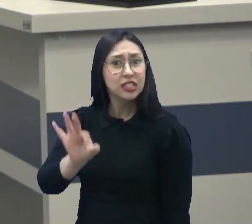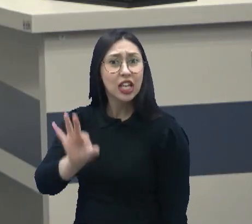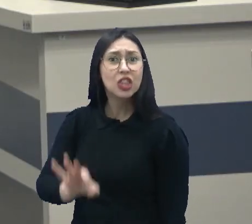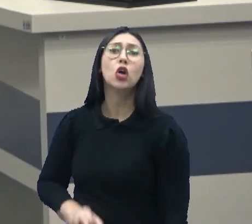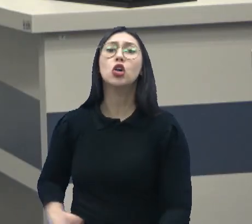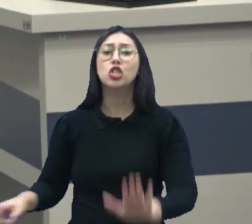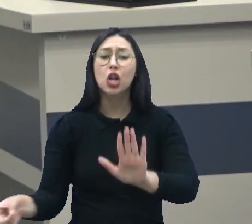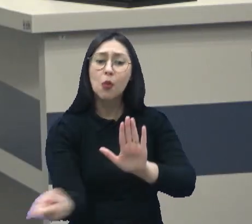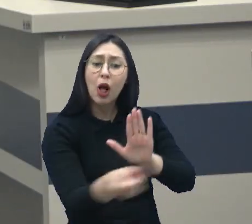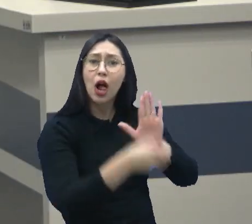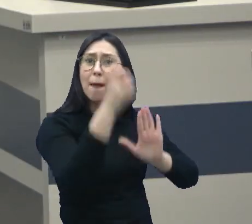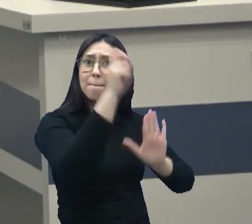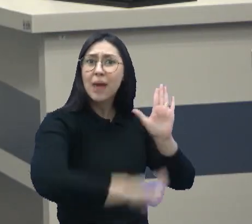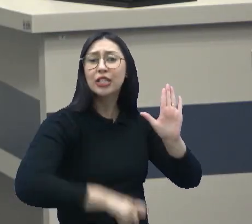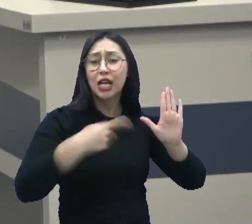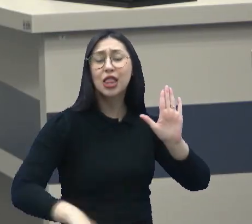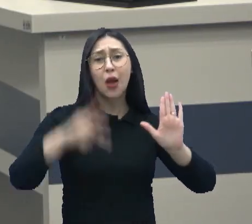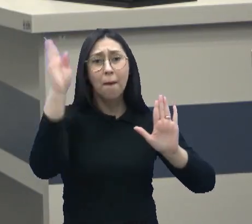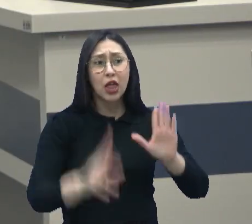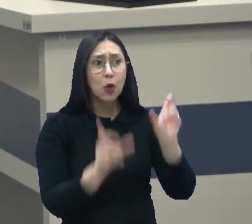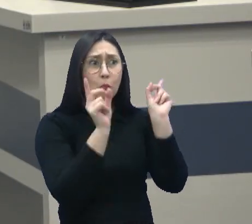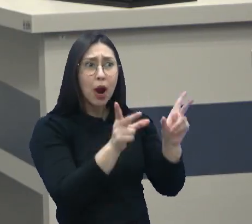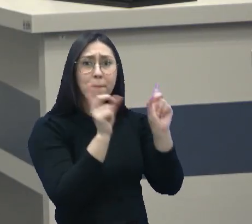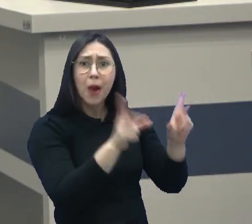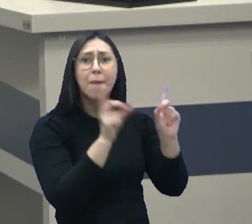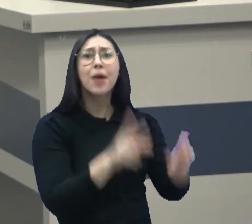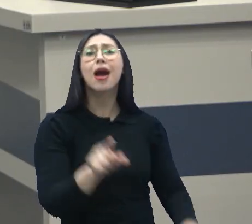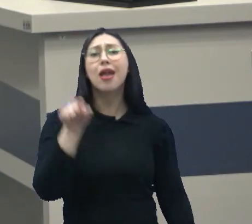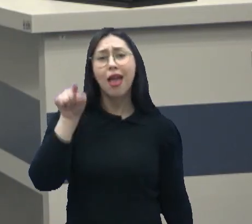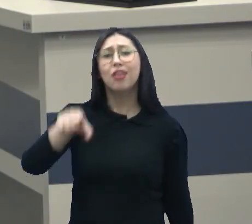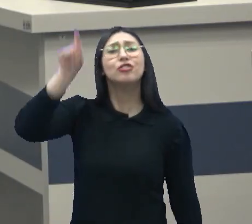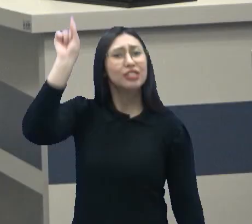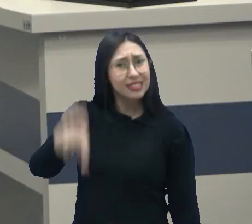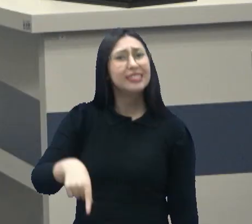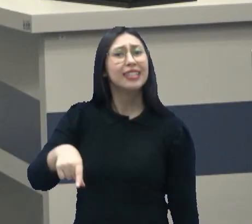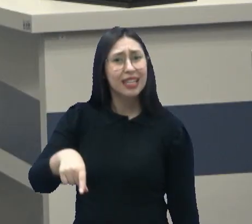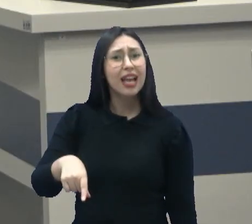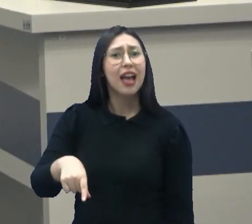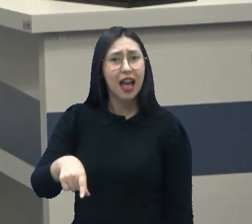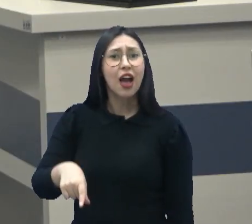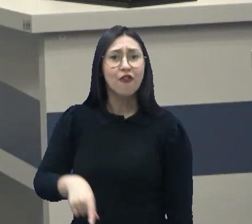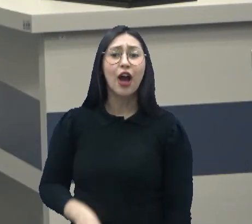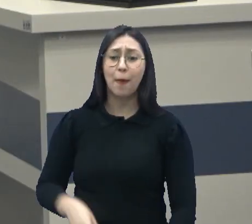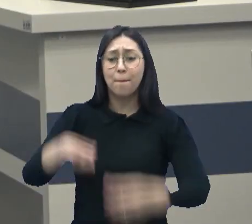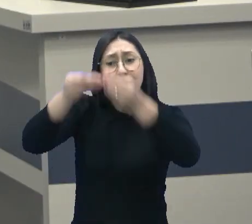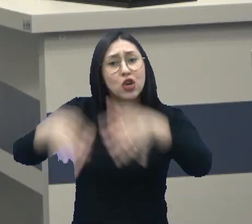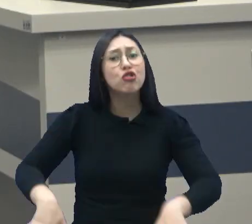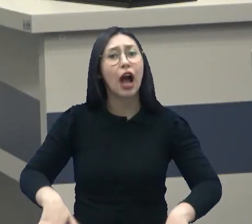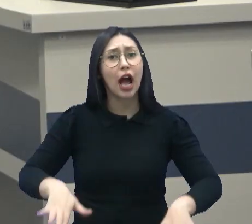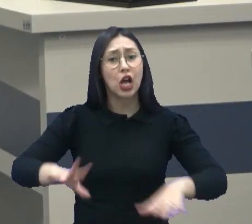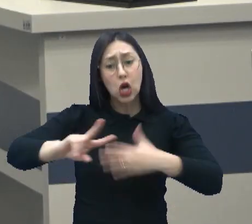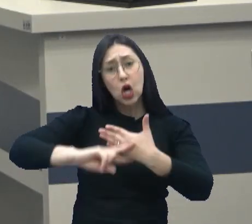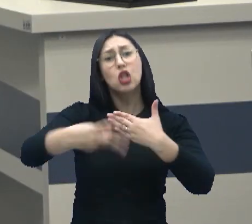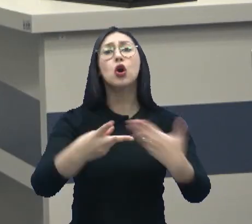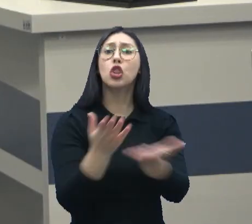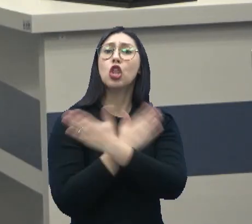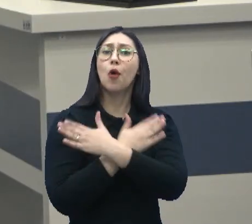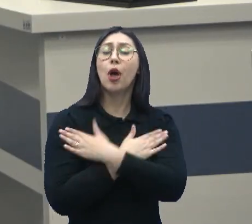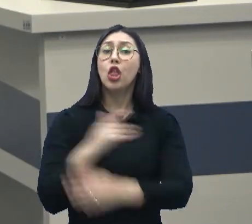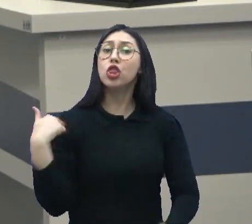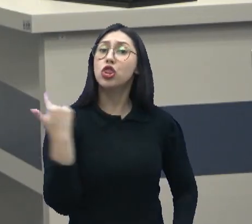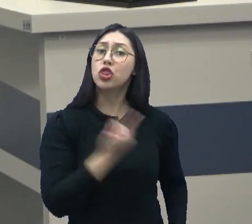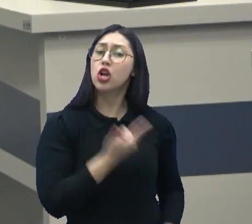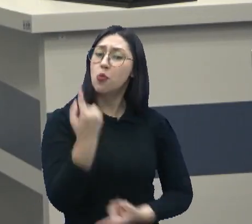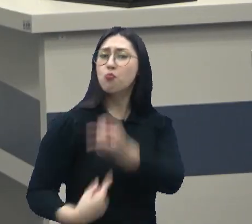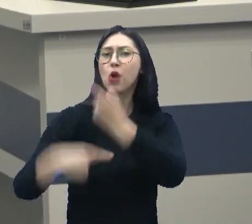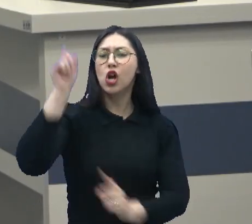exportações brasileiras. E isso, sim, vai gerar desemprego. Nós queremos uma mudança, nós queremos a